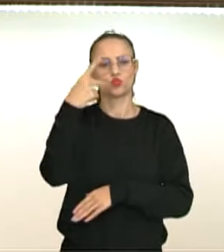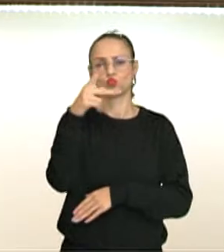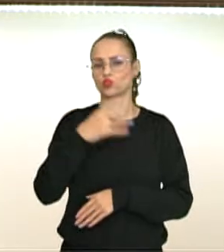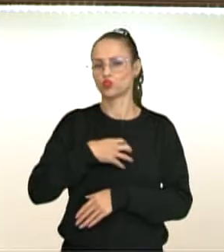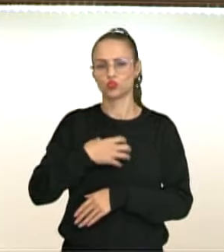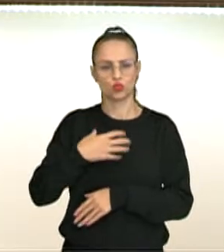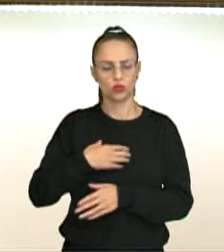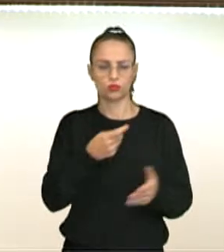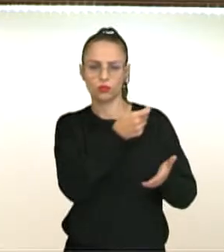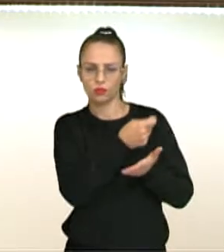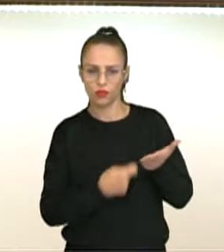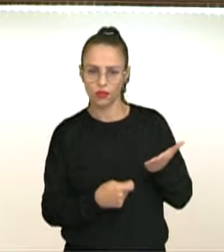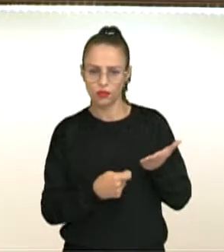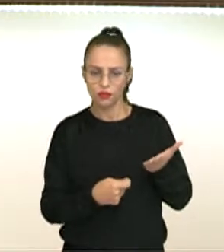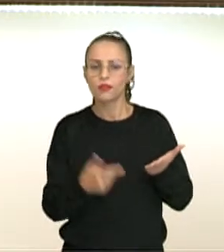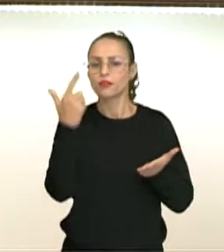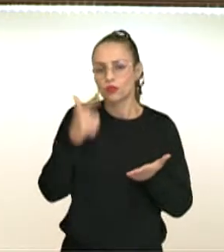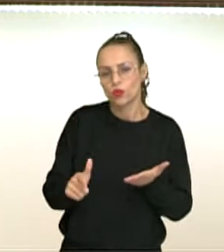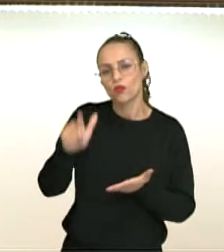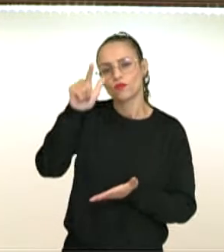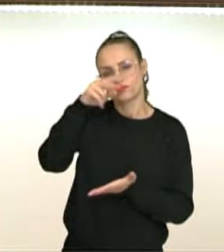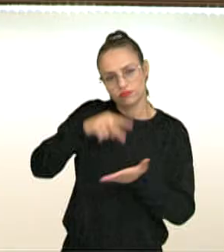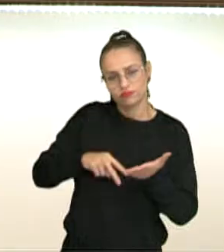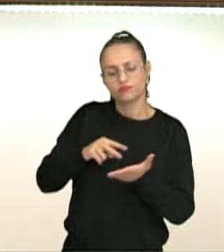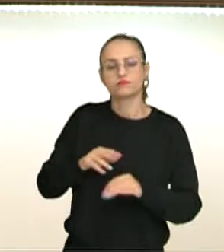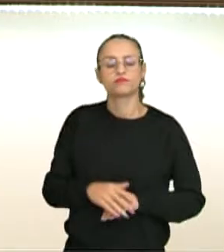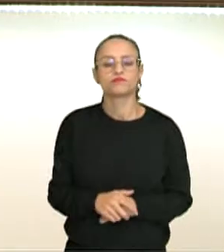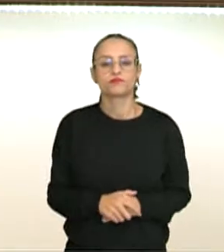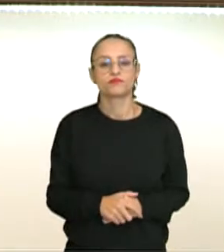os tópicos e faz o texto.